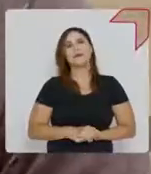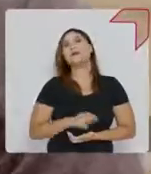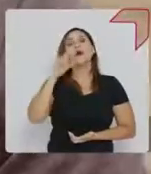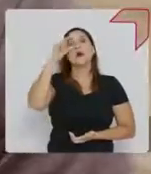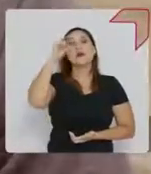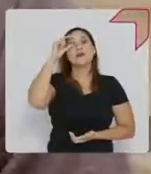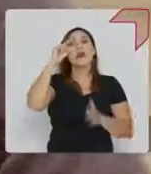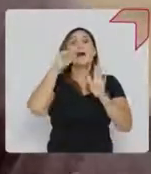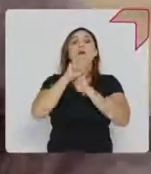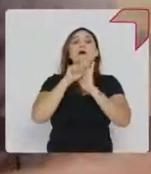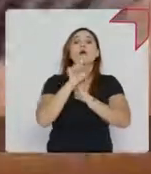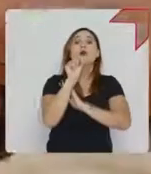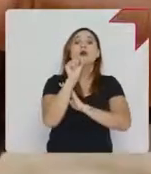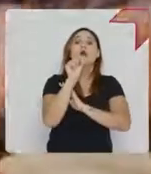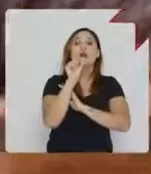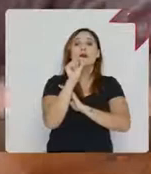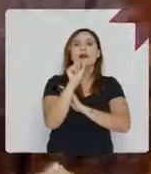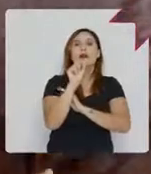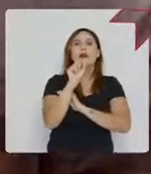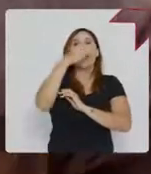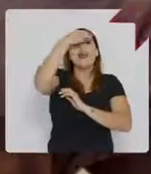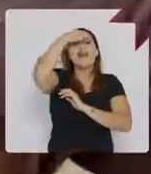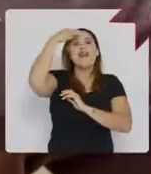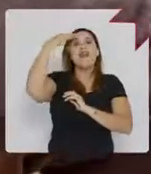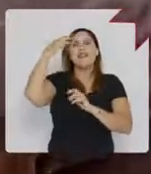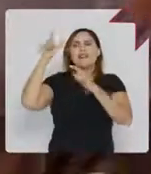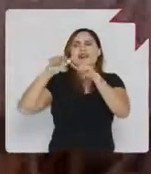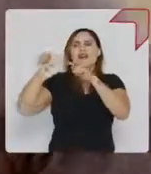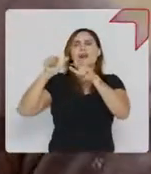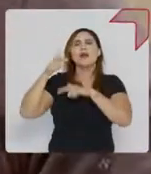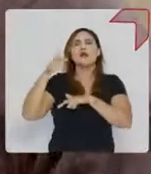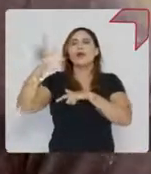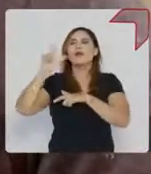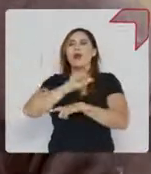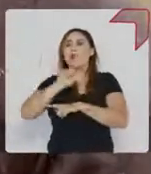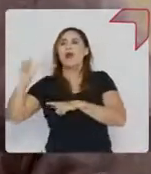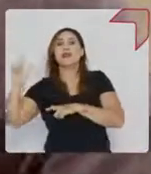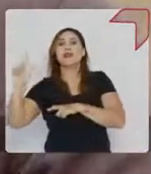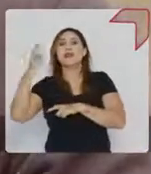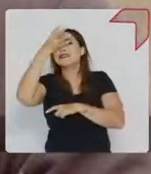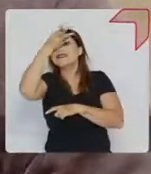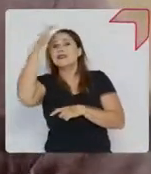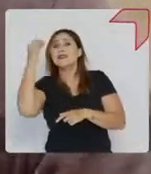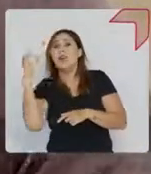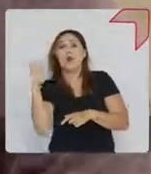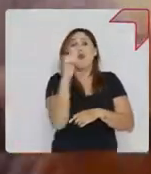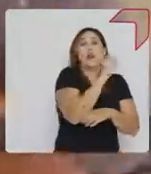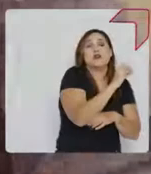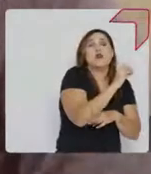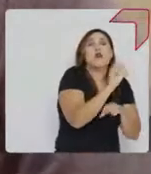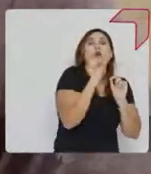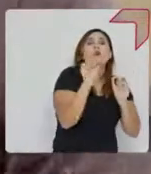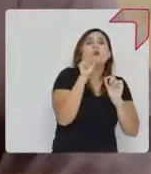Ô Zé, a questão é o seguinte, é que ele olhou lá pro lado de lá e esqueceu do lado do oeste. Então, nós estamos querendo saber o seguinte, o que você